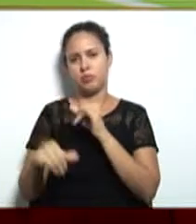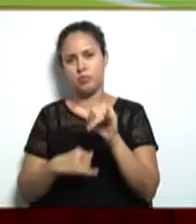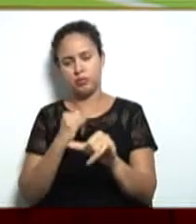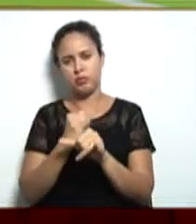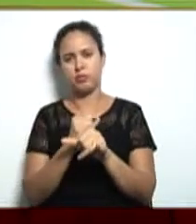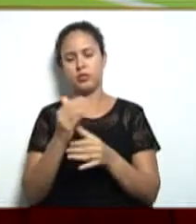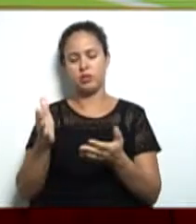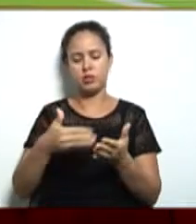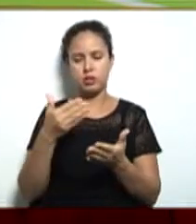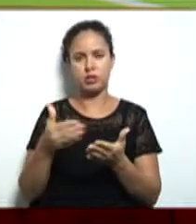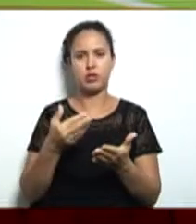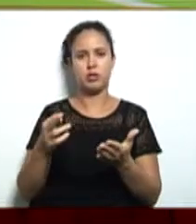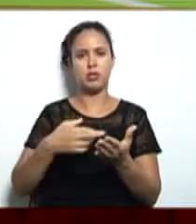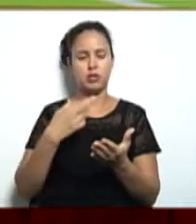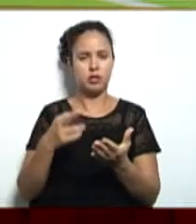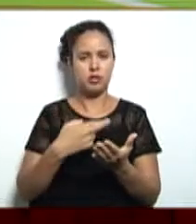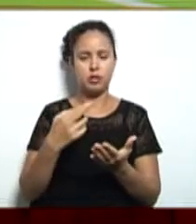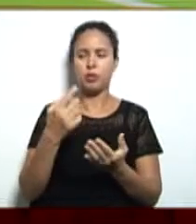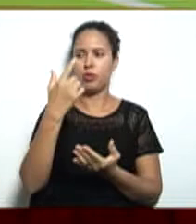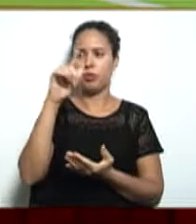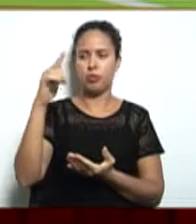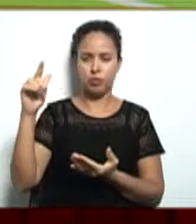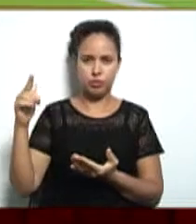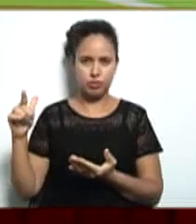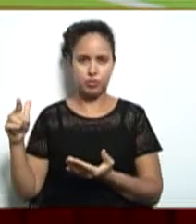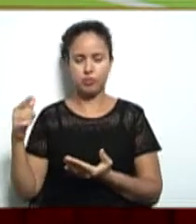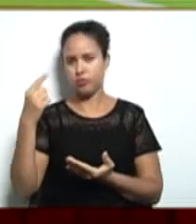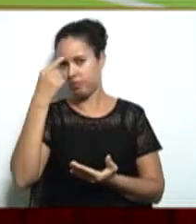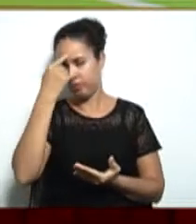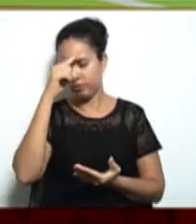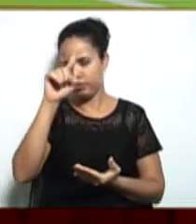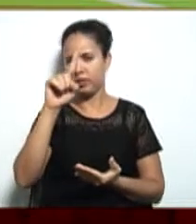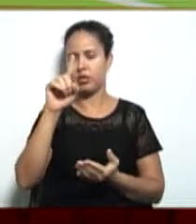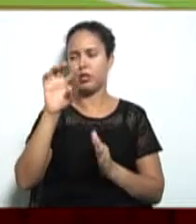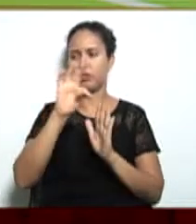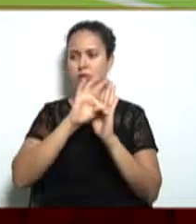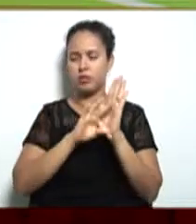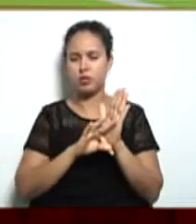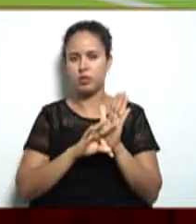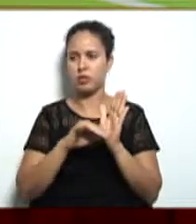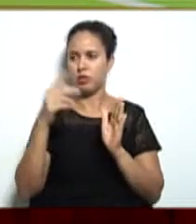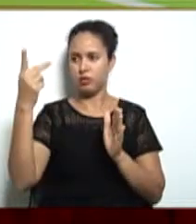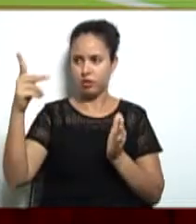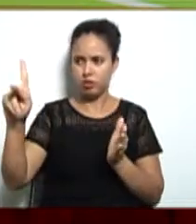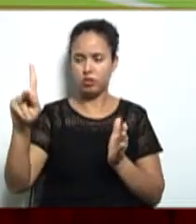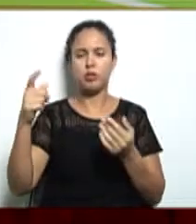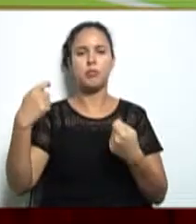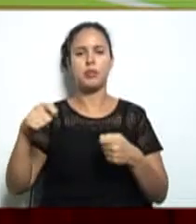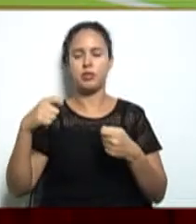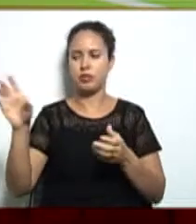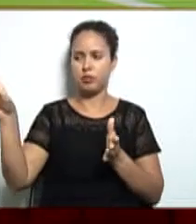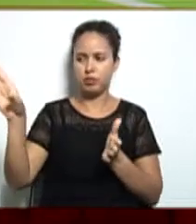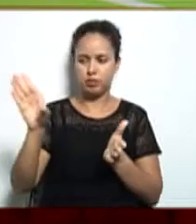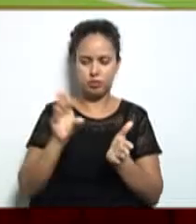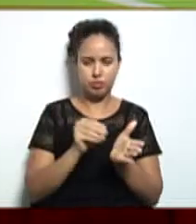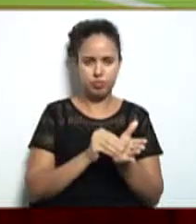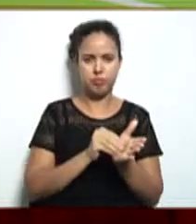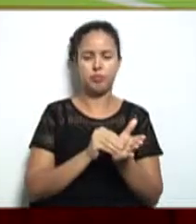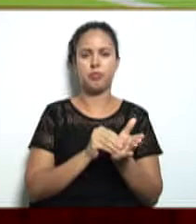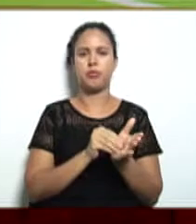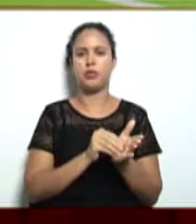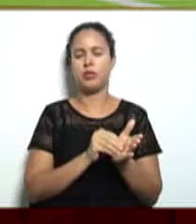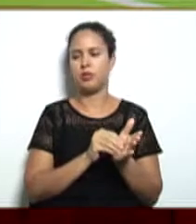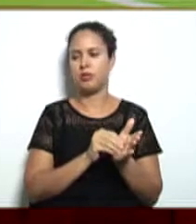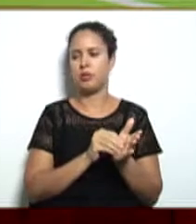de uma revista, né, de uma outra fonte, essa ideia ou esse texto não é seu, você tem que transcrever ele para o seu trabalho em